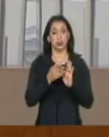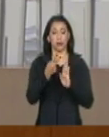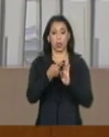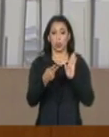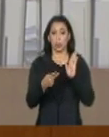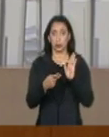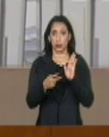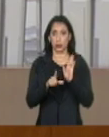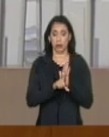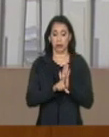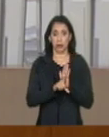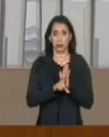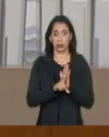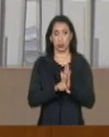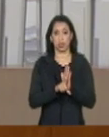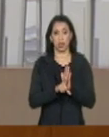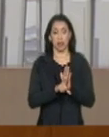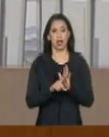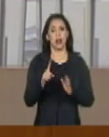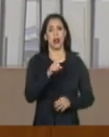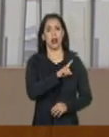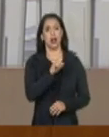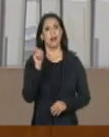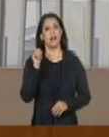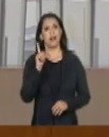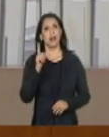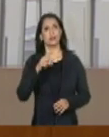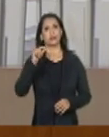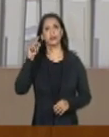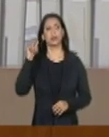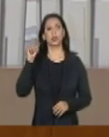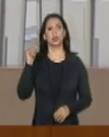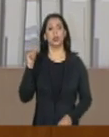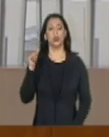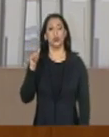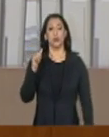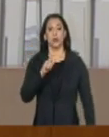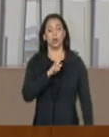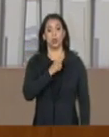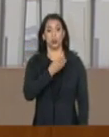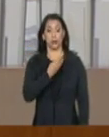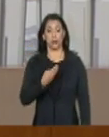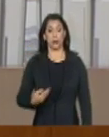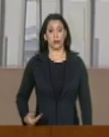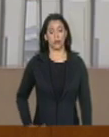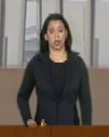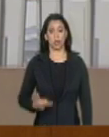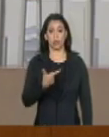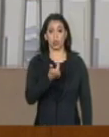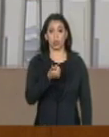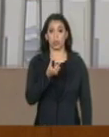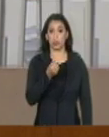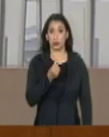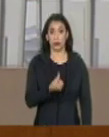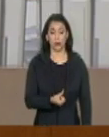de projetos de lei. Isso ainda lá no governo Fernando Henrique Cardoso, Estamos falando de 2001.